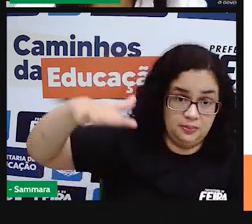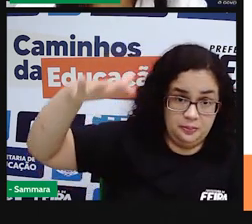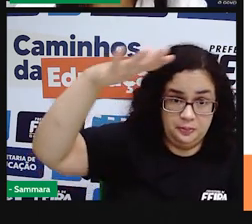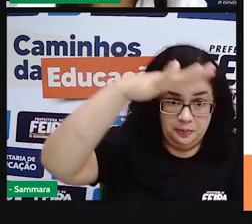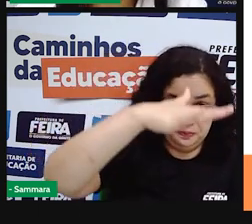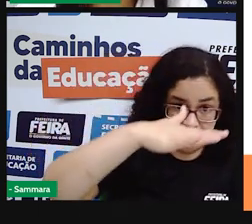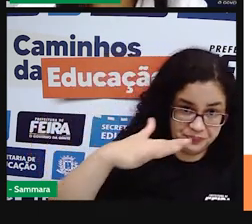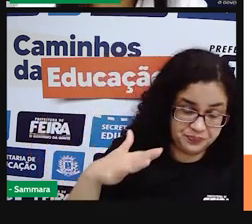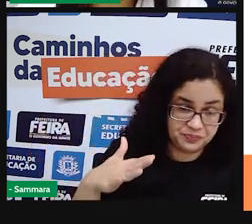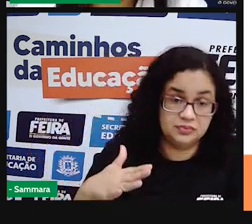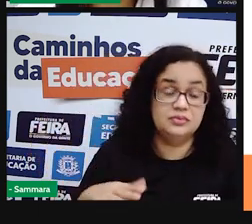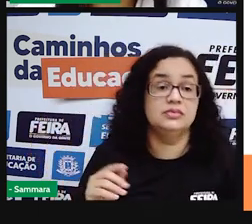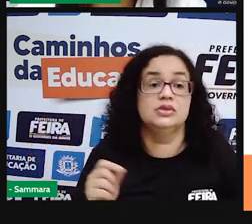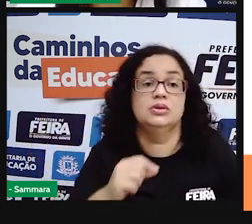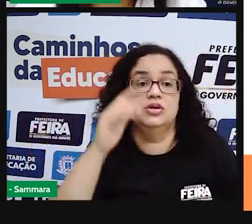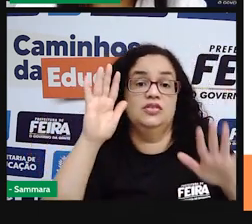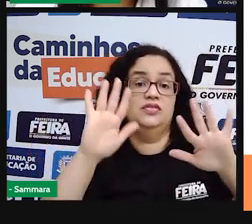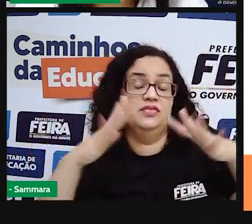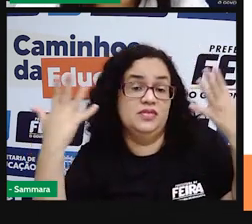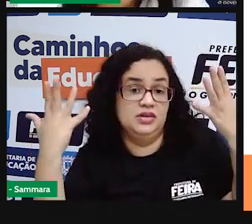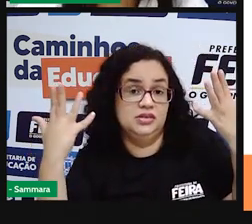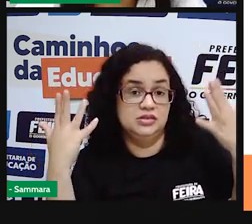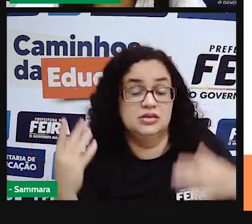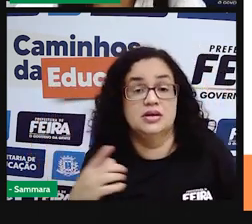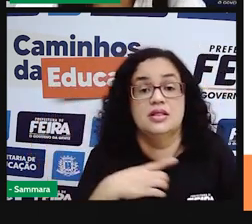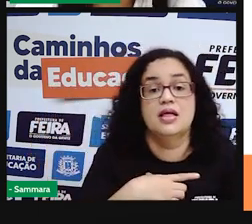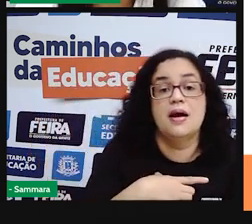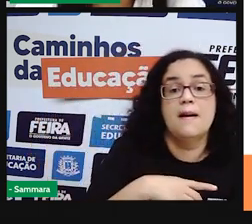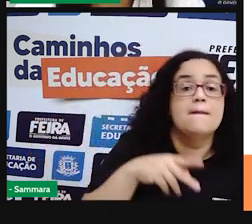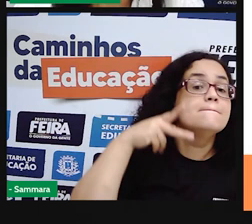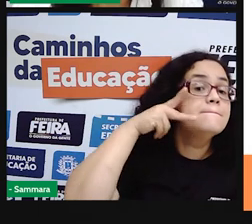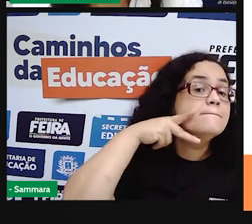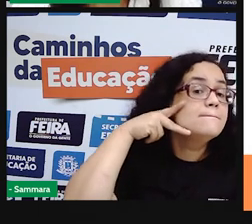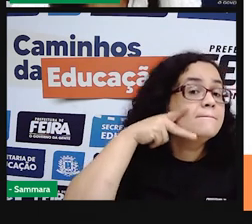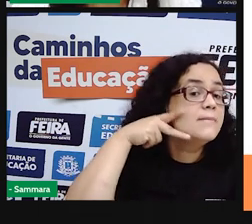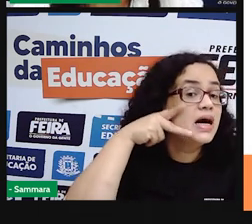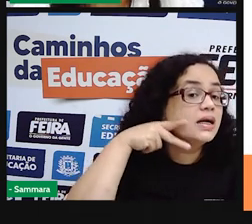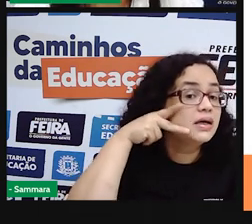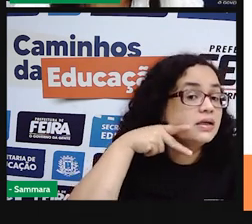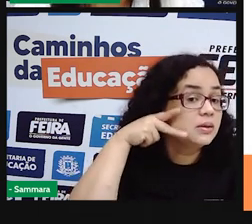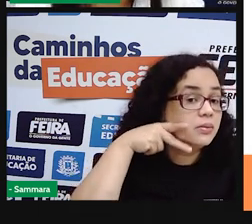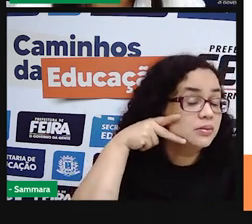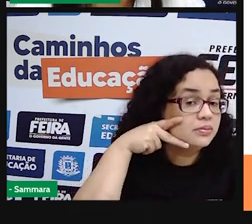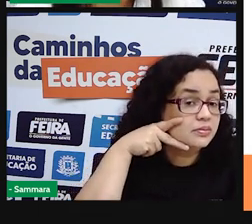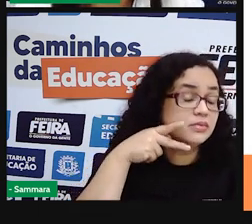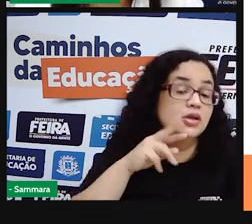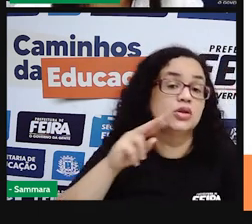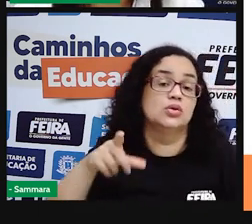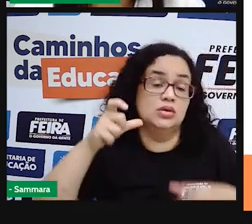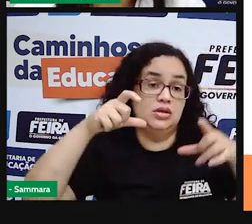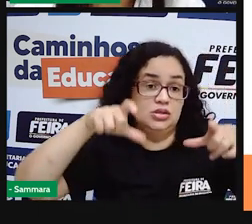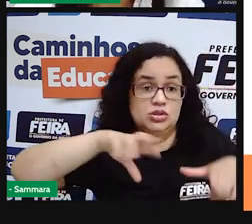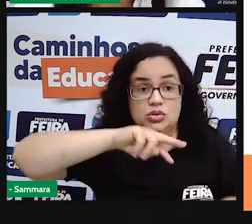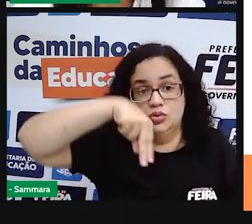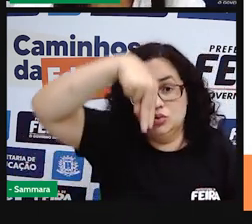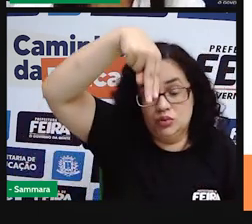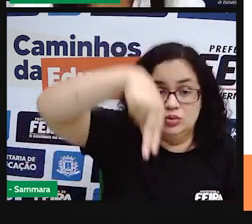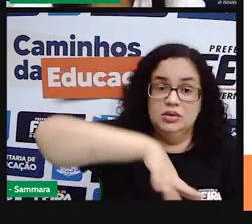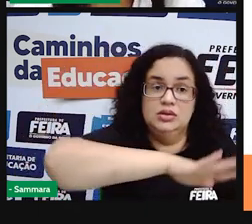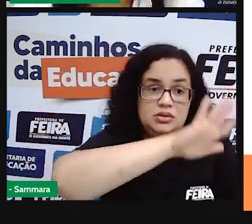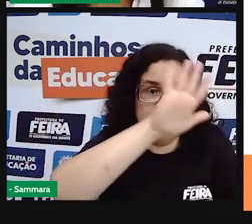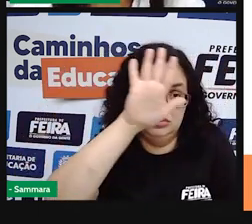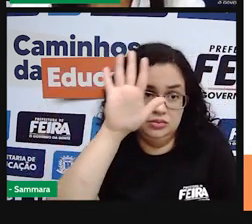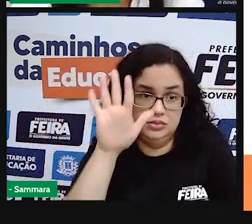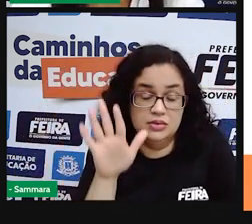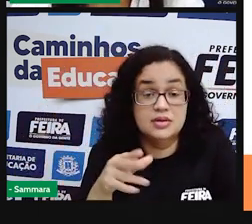maior festa junina acontece aí na Paraíba, mas em toda a região Nordeste ela é destaque. E